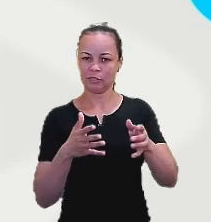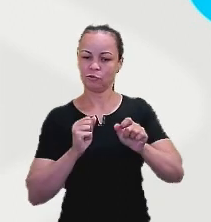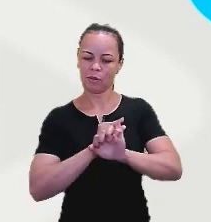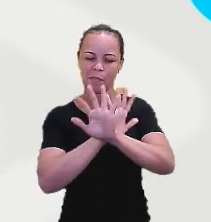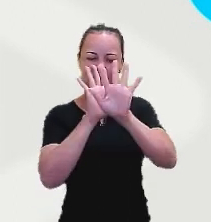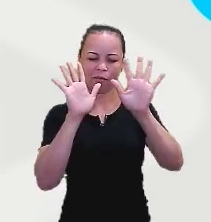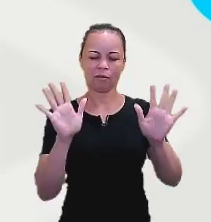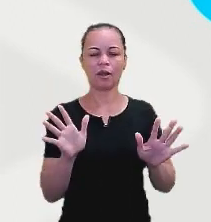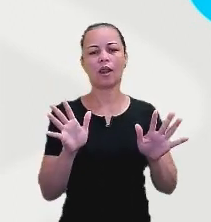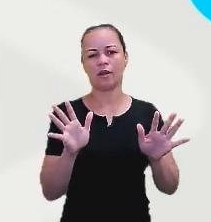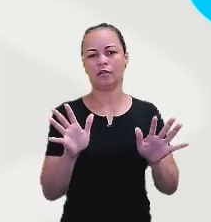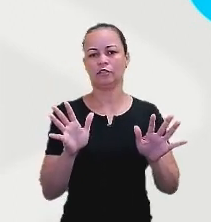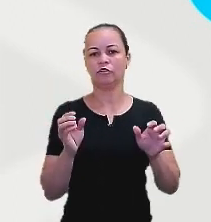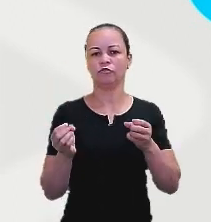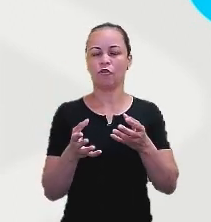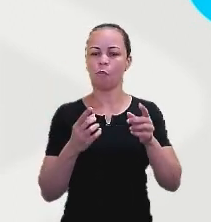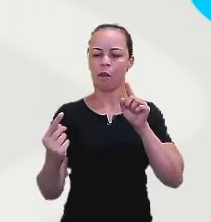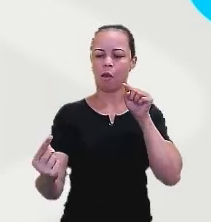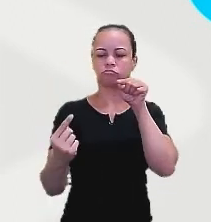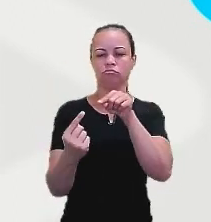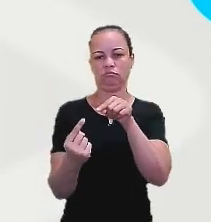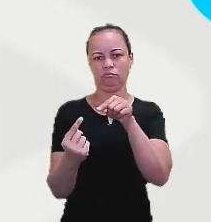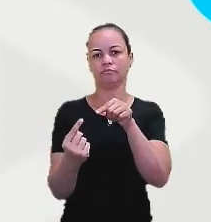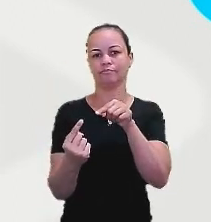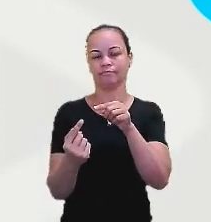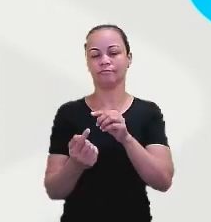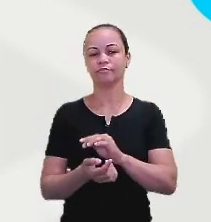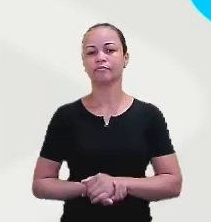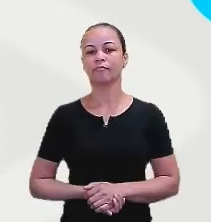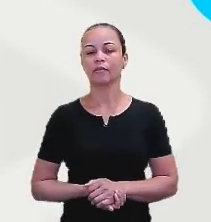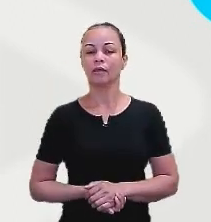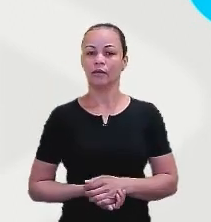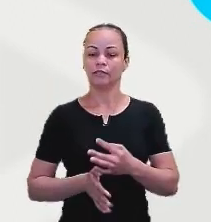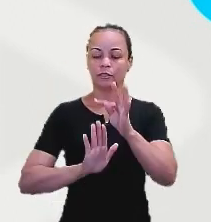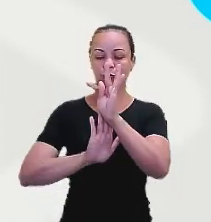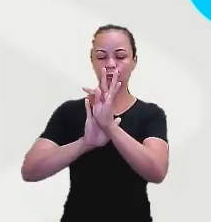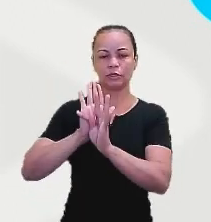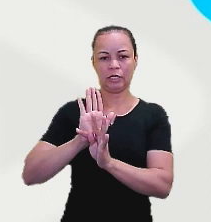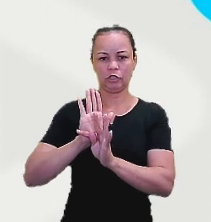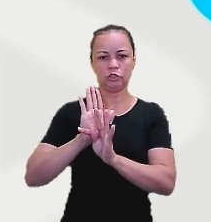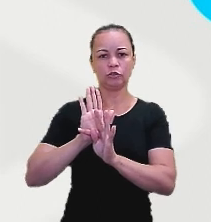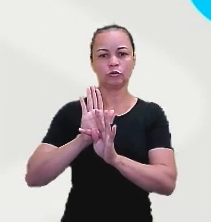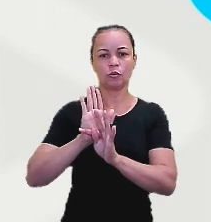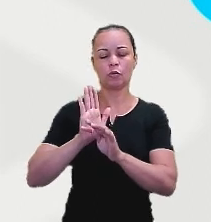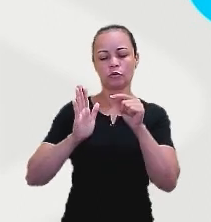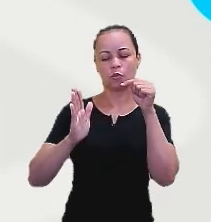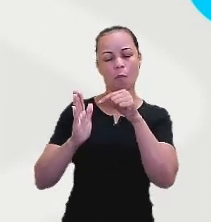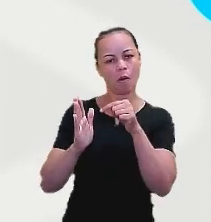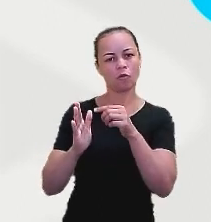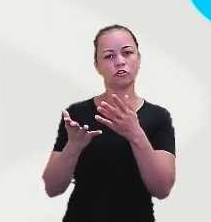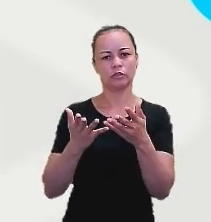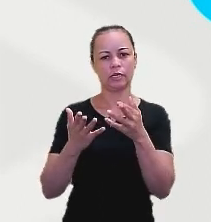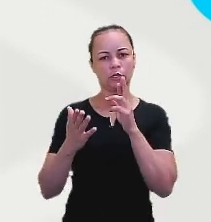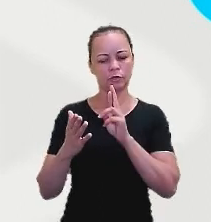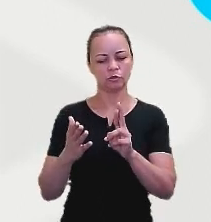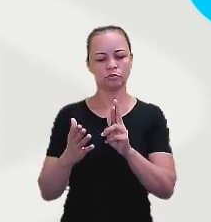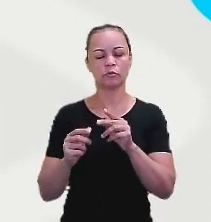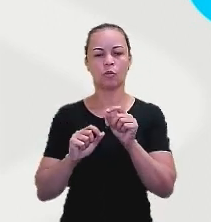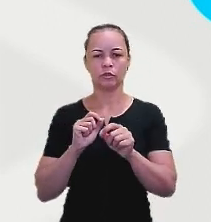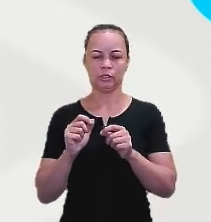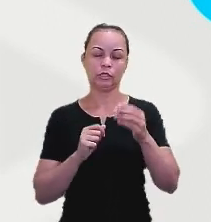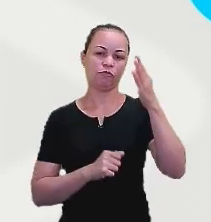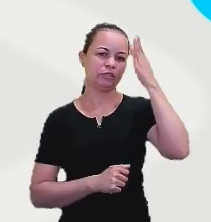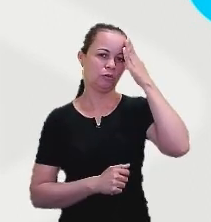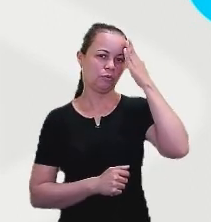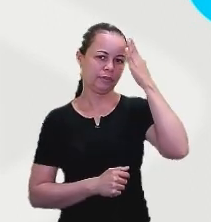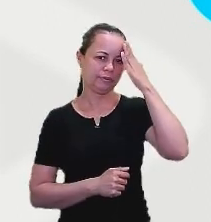clara, de forma bastante objetiva, né? No texto, está presente no texto a resposta. Então, aí vai ser uma